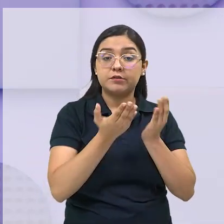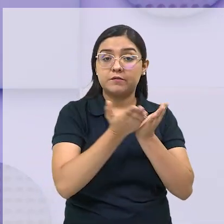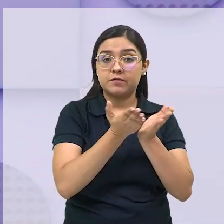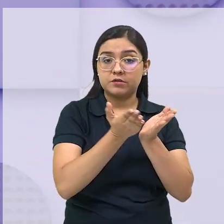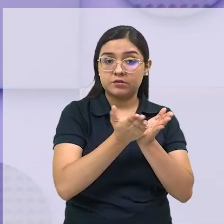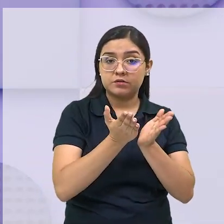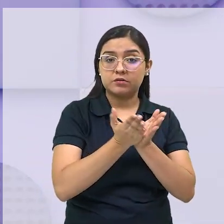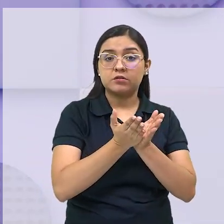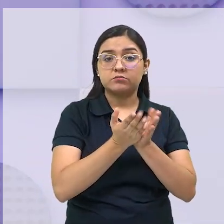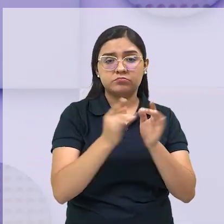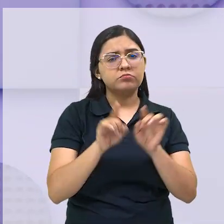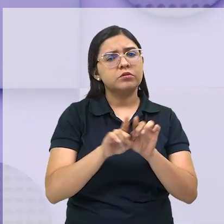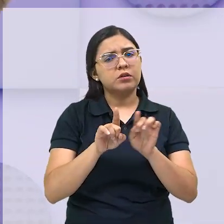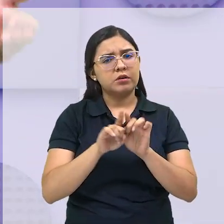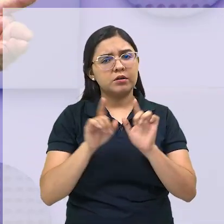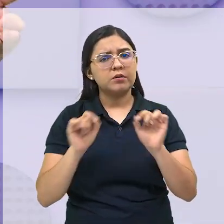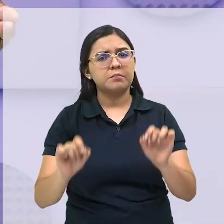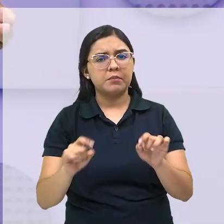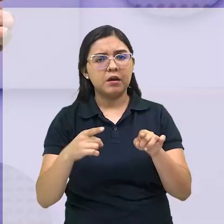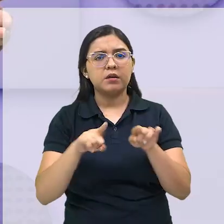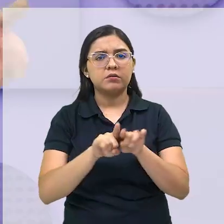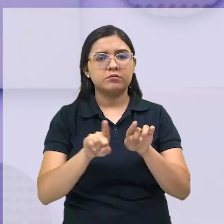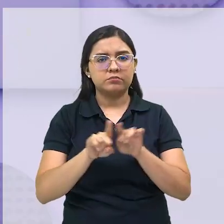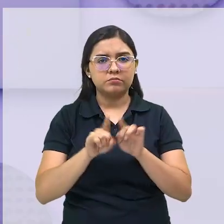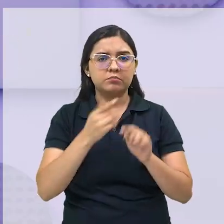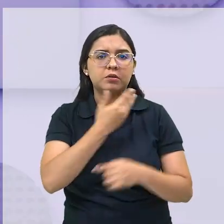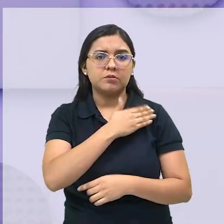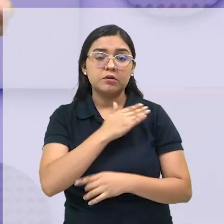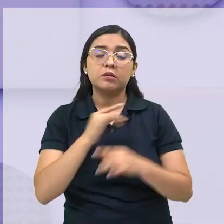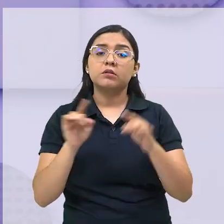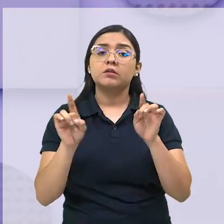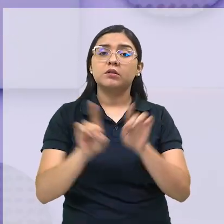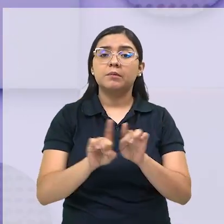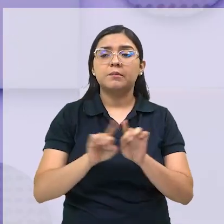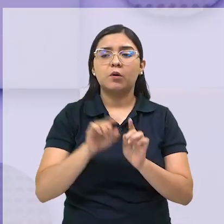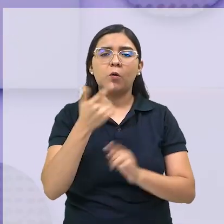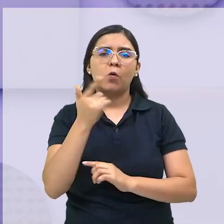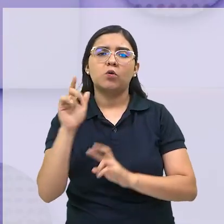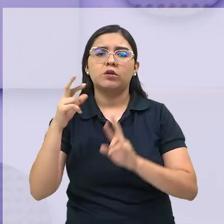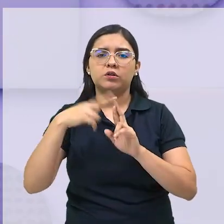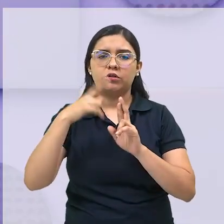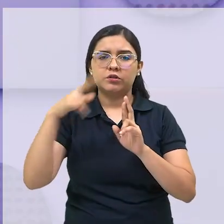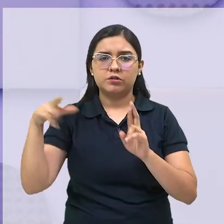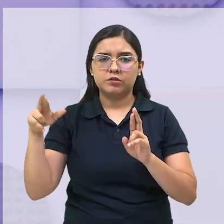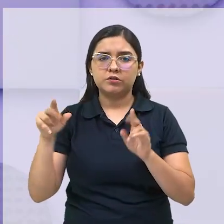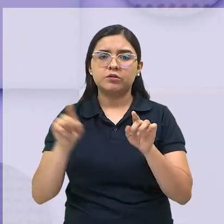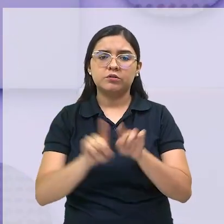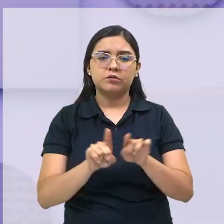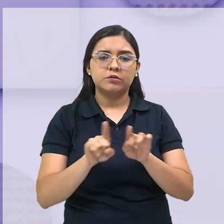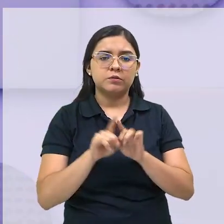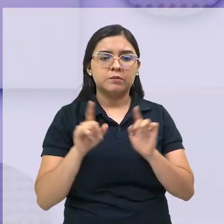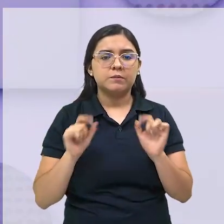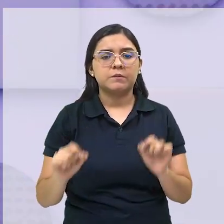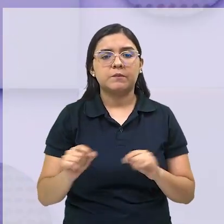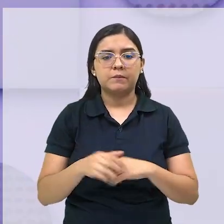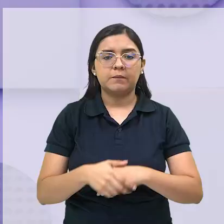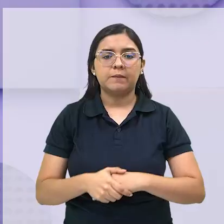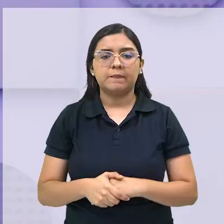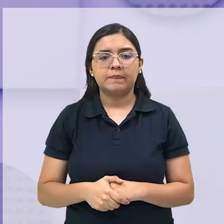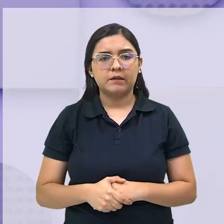na periferia de maneira jocosa. Ou falava de outras religiões de maneira